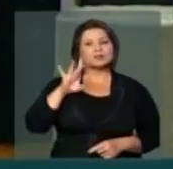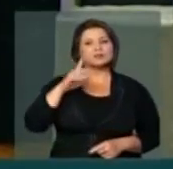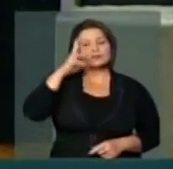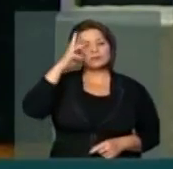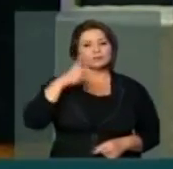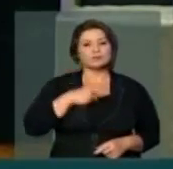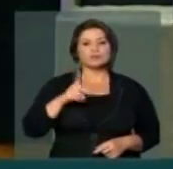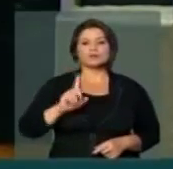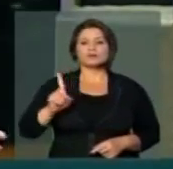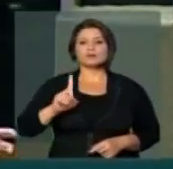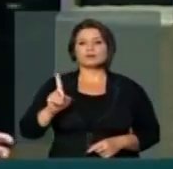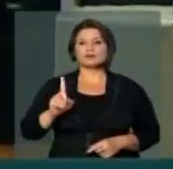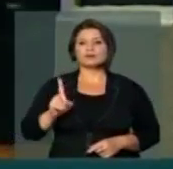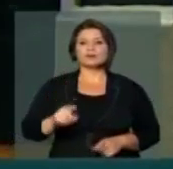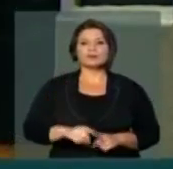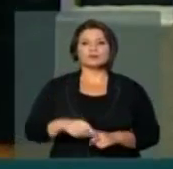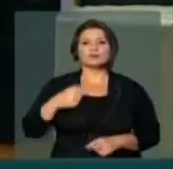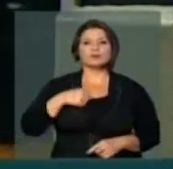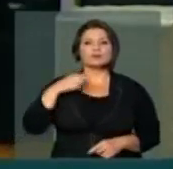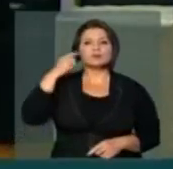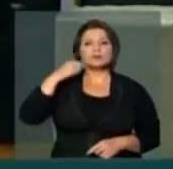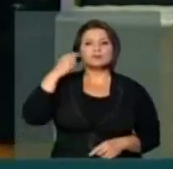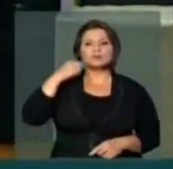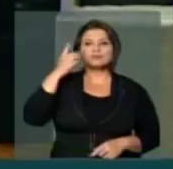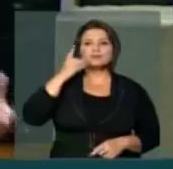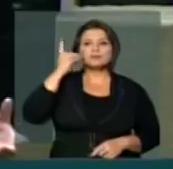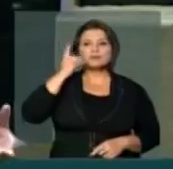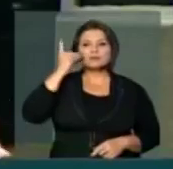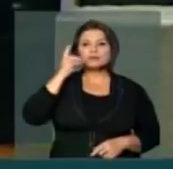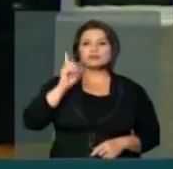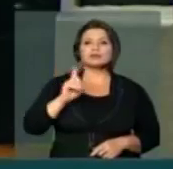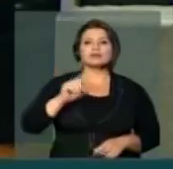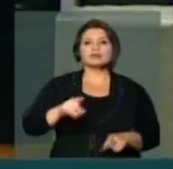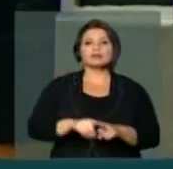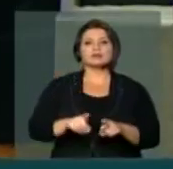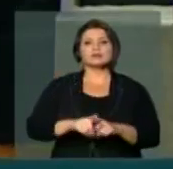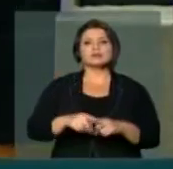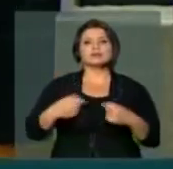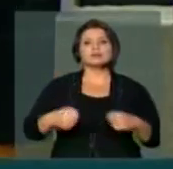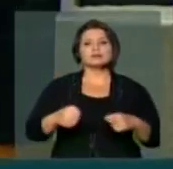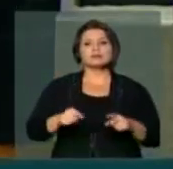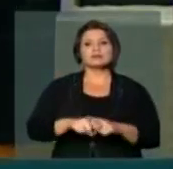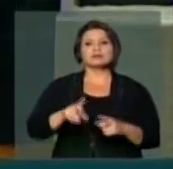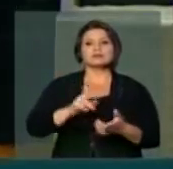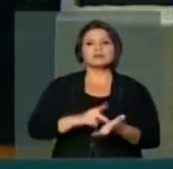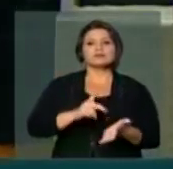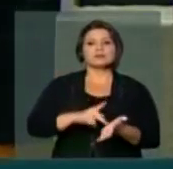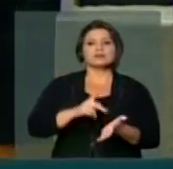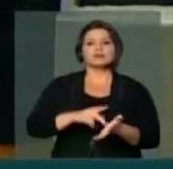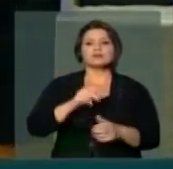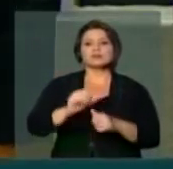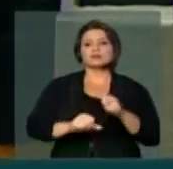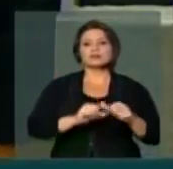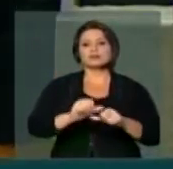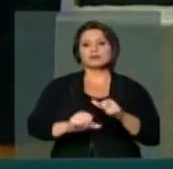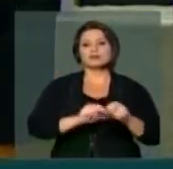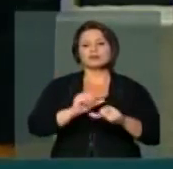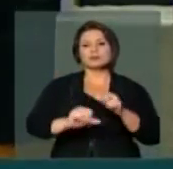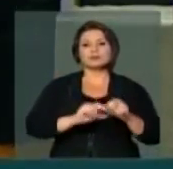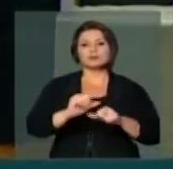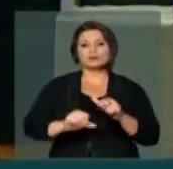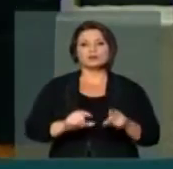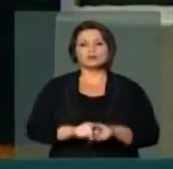individual minha como parlamentar, mas que essa deveria ser necessariamente uma alteração e uma